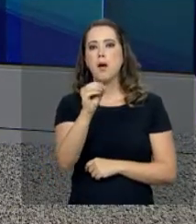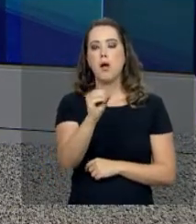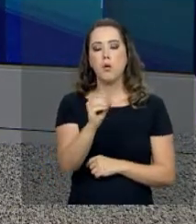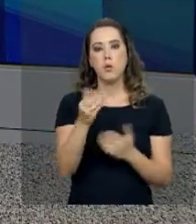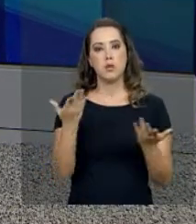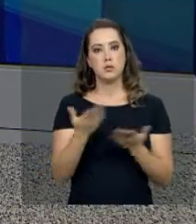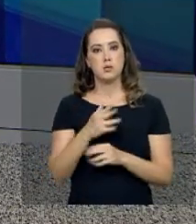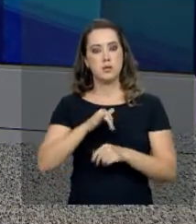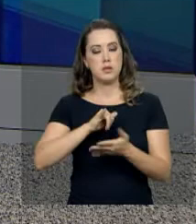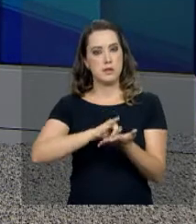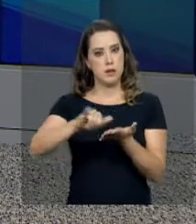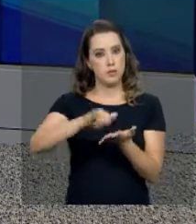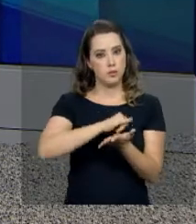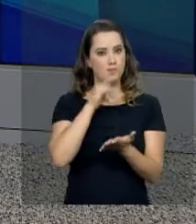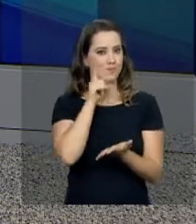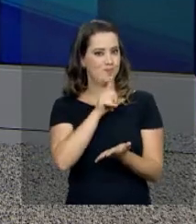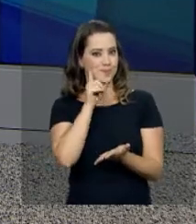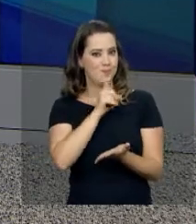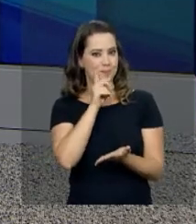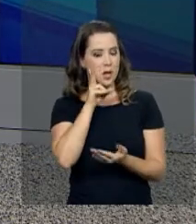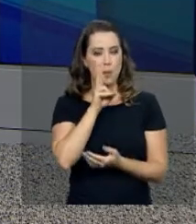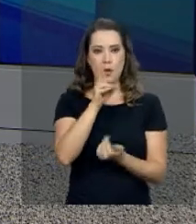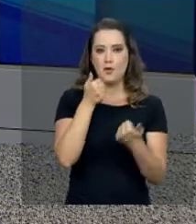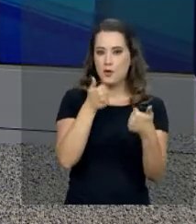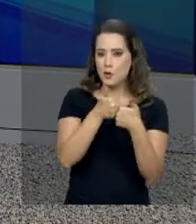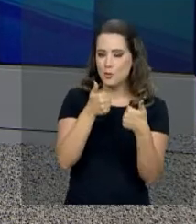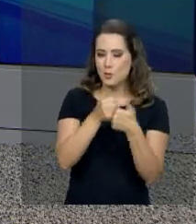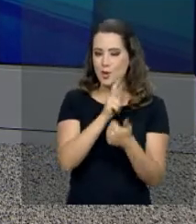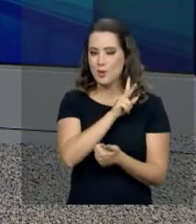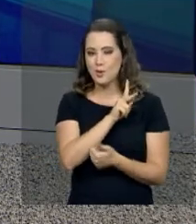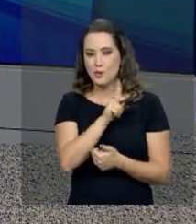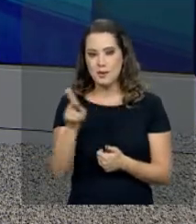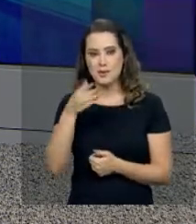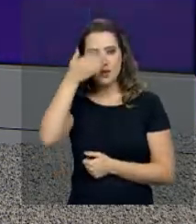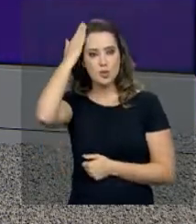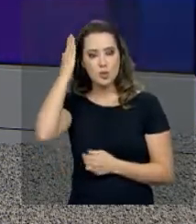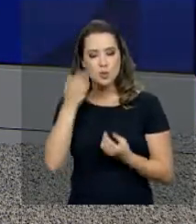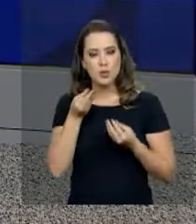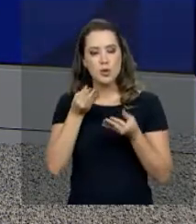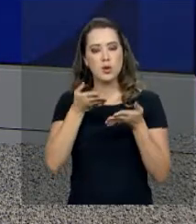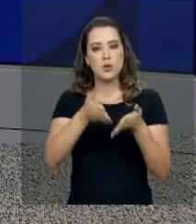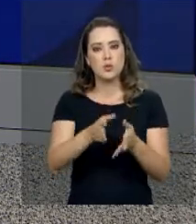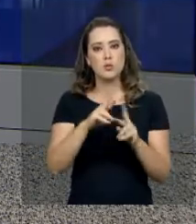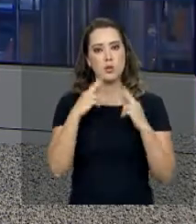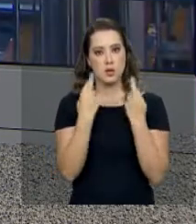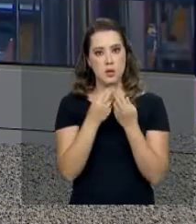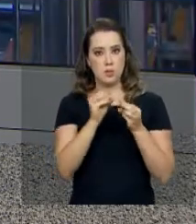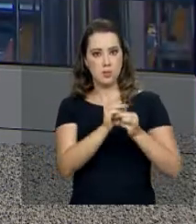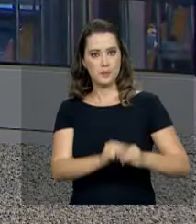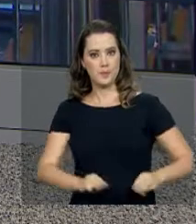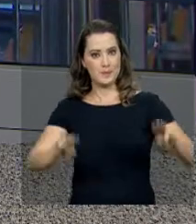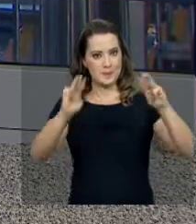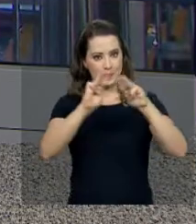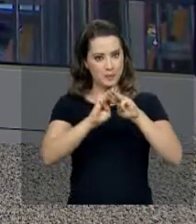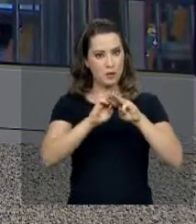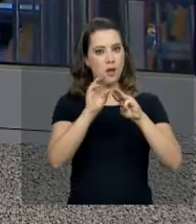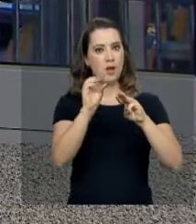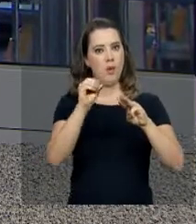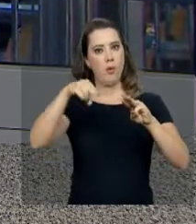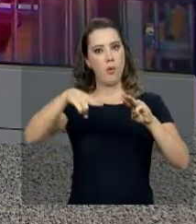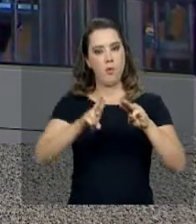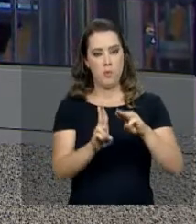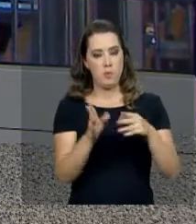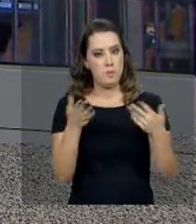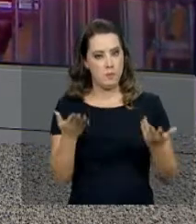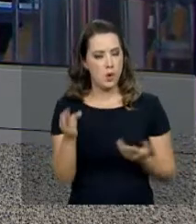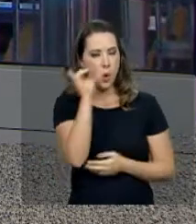que está em Nova York, nos Estados Unidos, para acompanhar a participação do presidente Michel Temer na Assembleia da ONU. Olá, Paola, boa